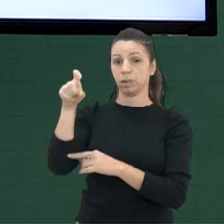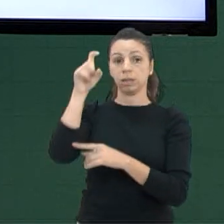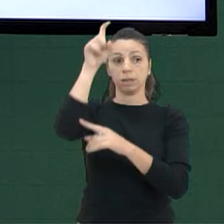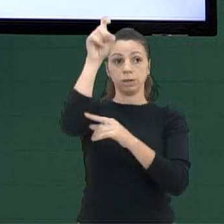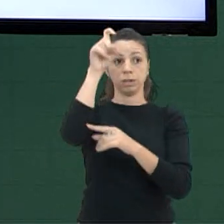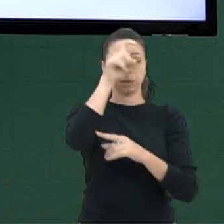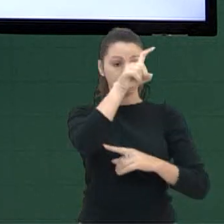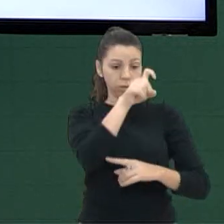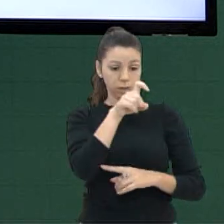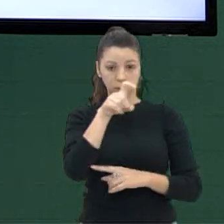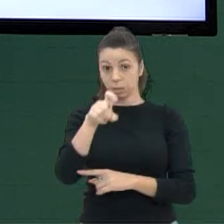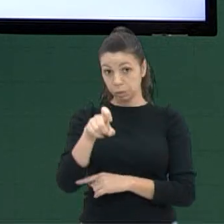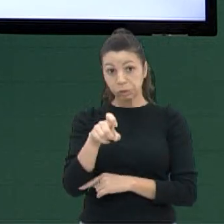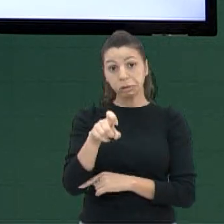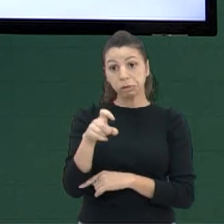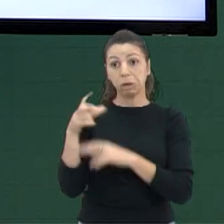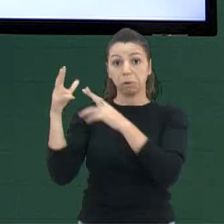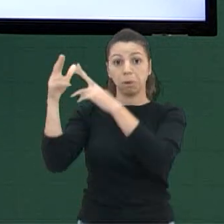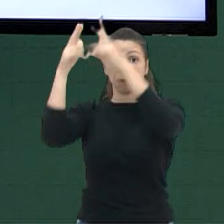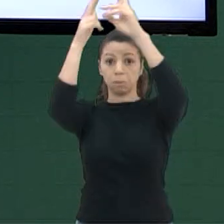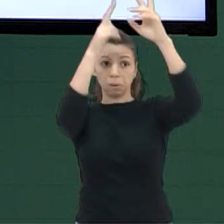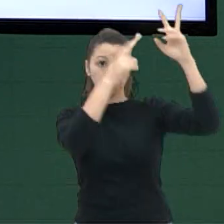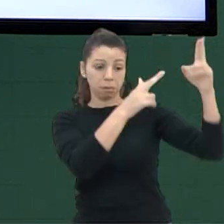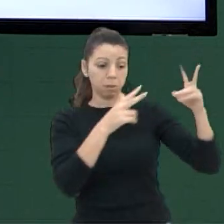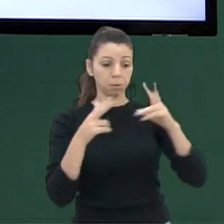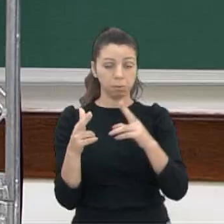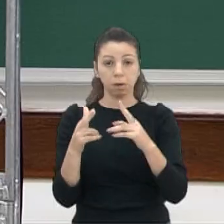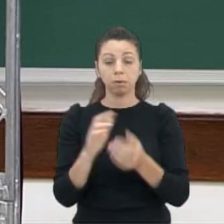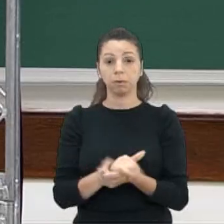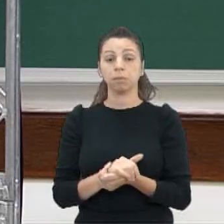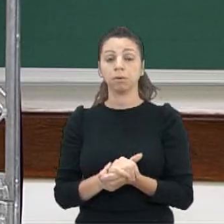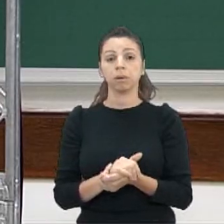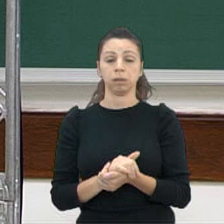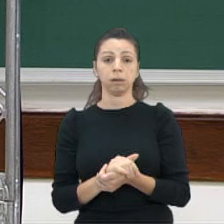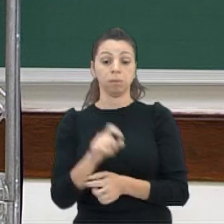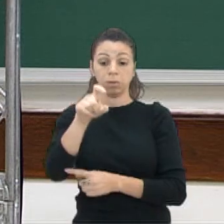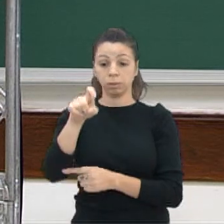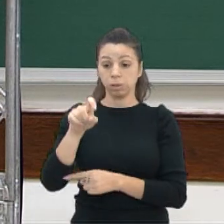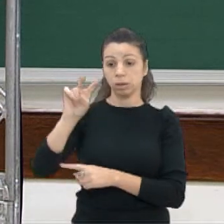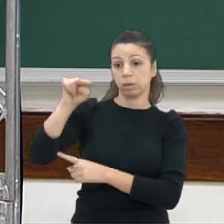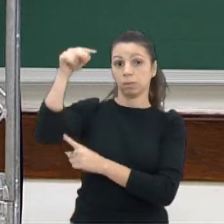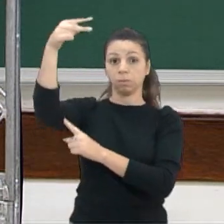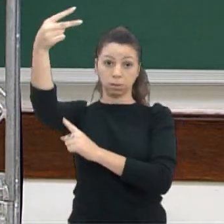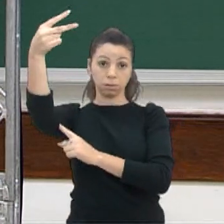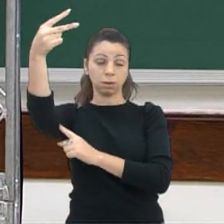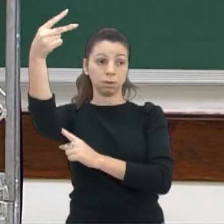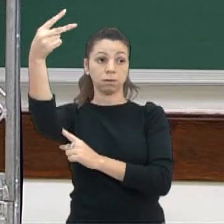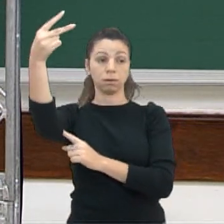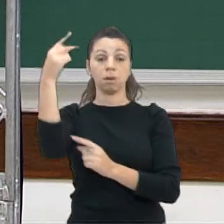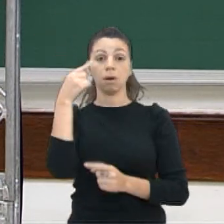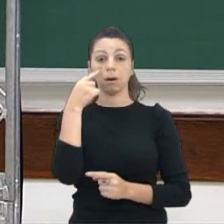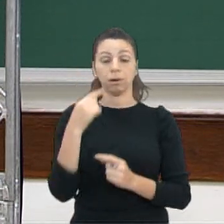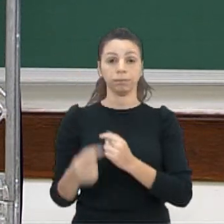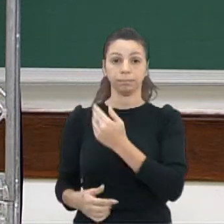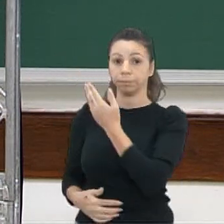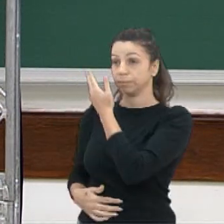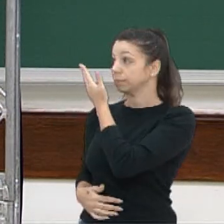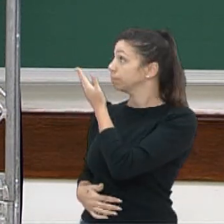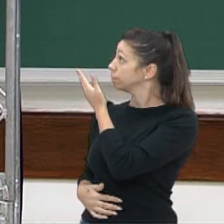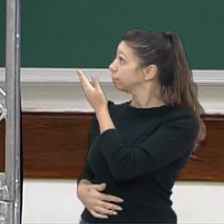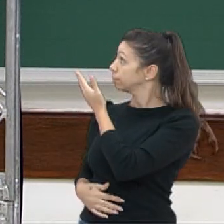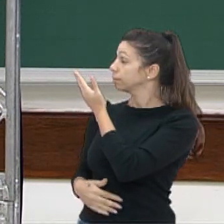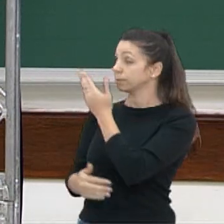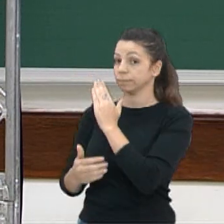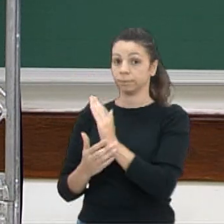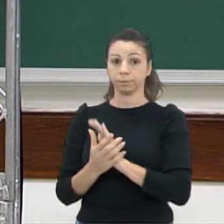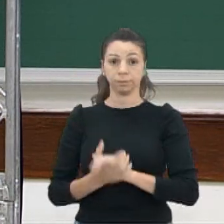são todos iguais. Então, para achar a área, o que eu vou fazer? X ao quadrado. Voltando aqui ao quadro, eu vou colocar